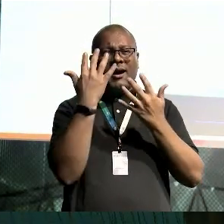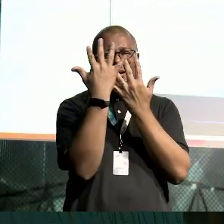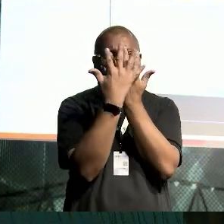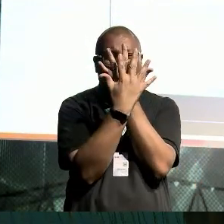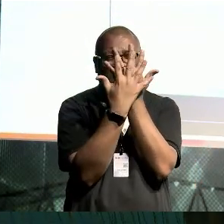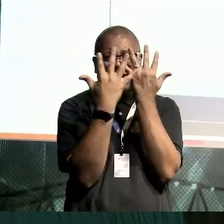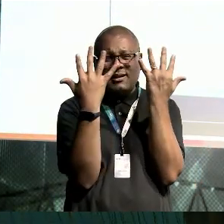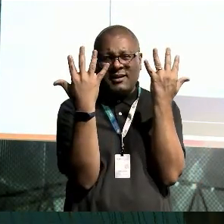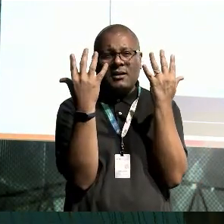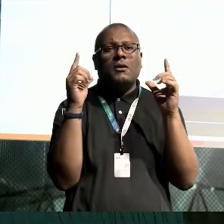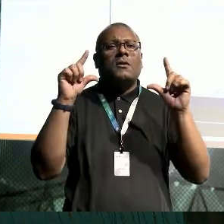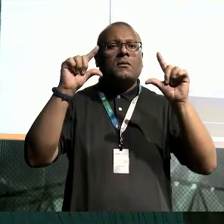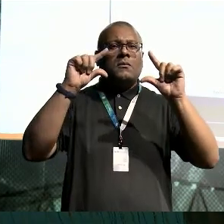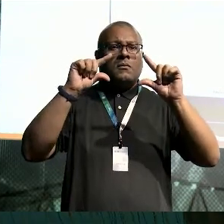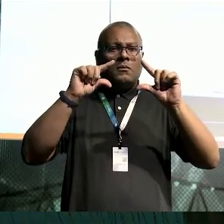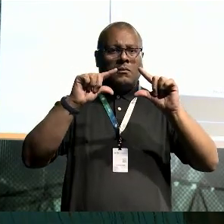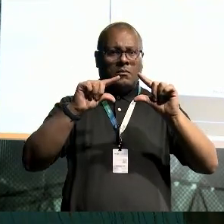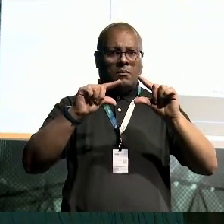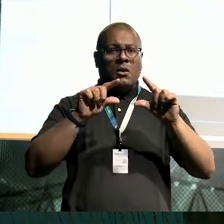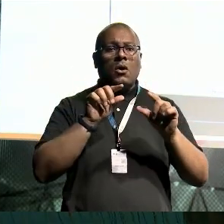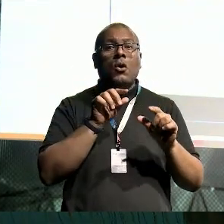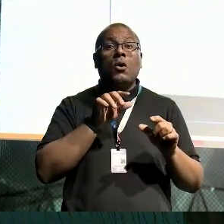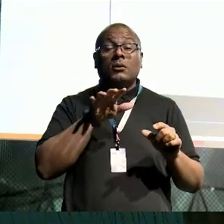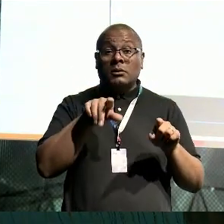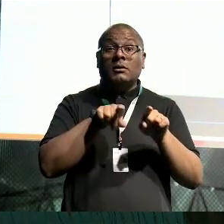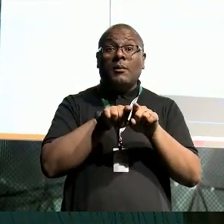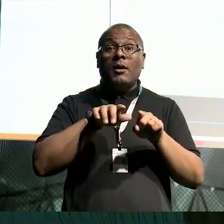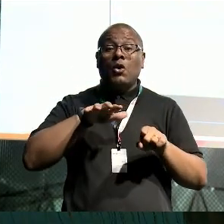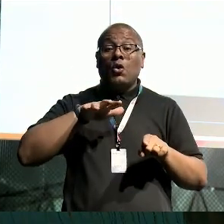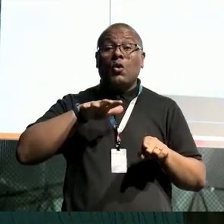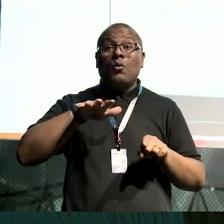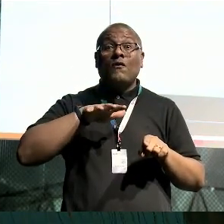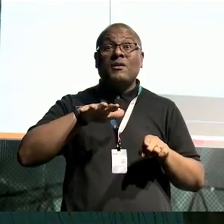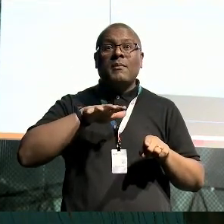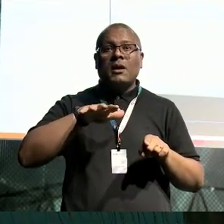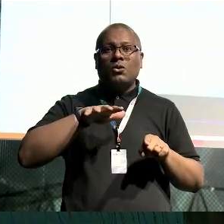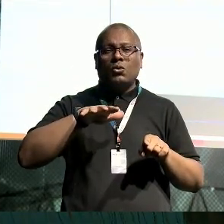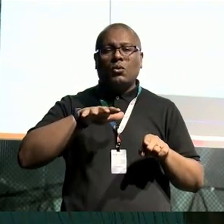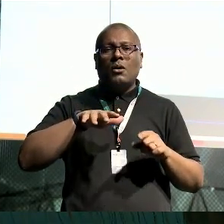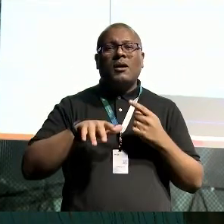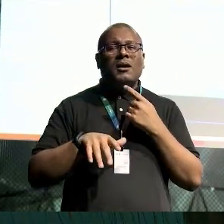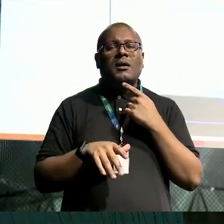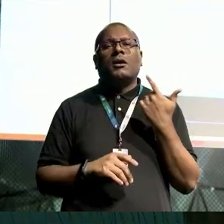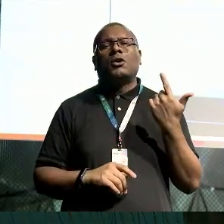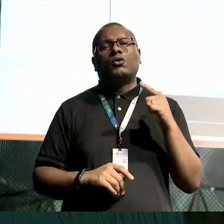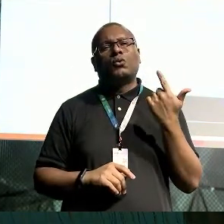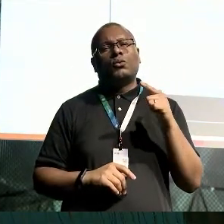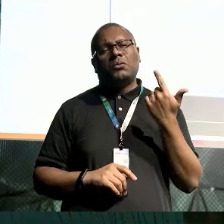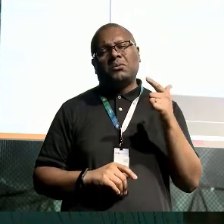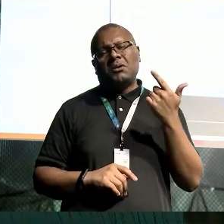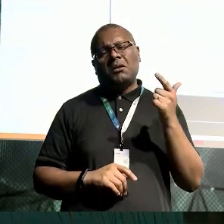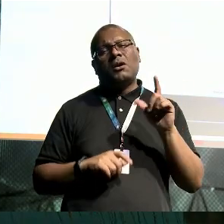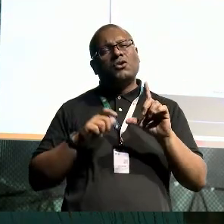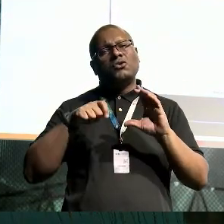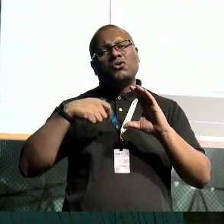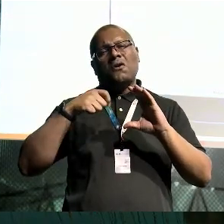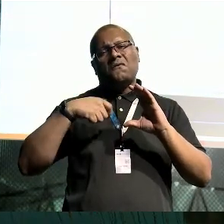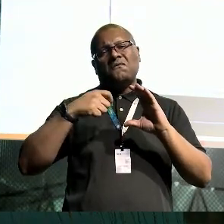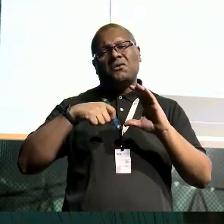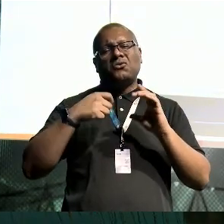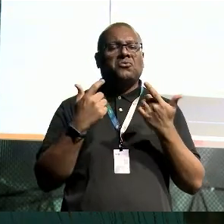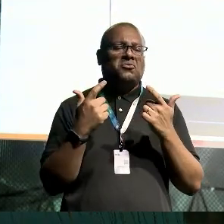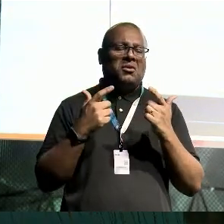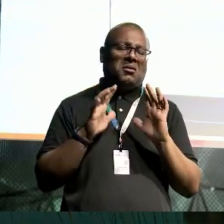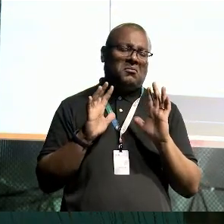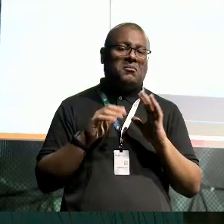transparência, ele pode reduzir o movimento de alguma coisa. Por exemplo, no nosso caso aqui não vai ter, seria mais para vídeos, então a gente não